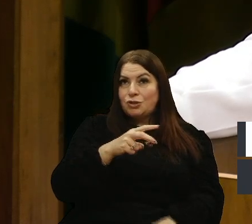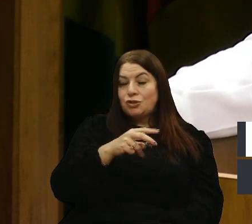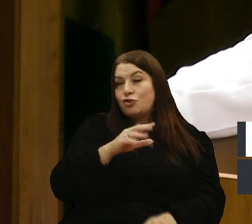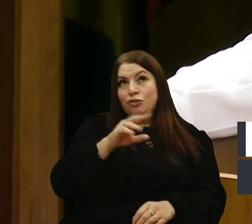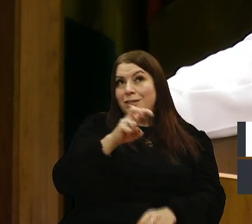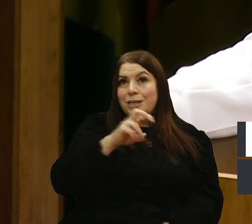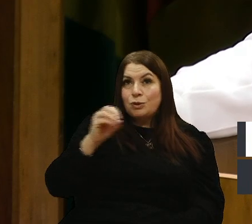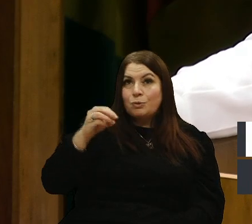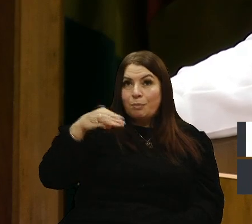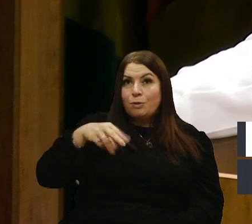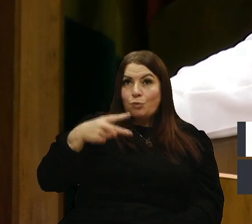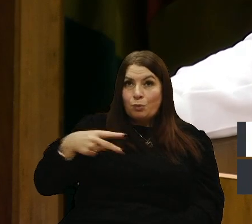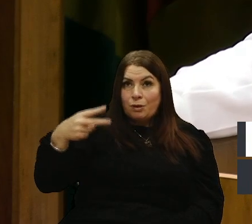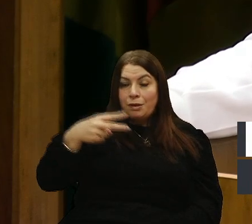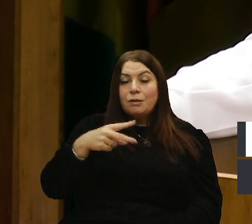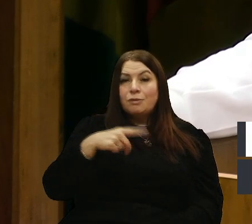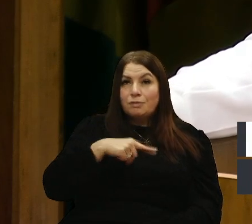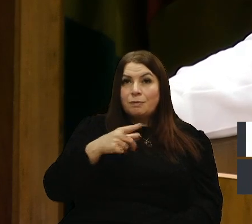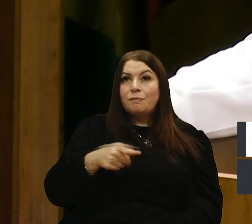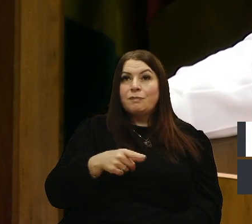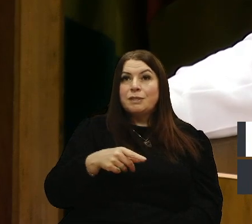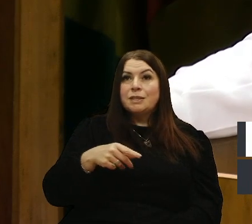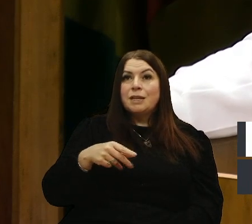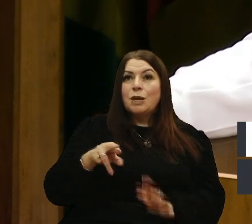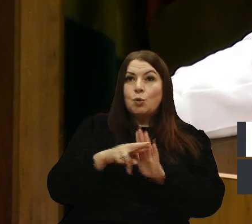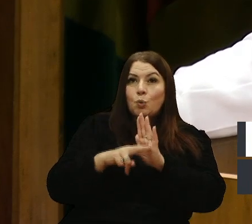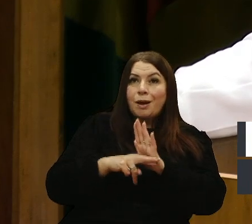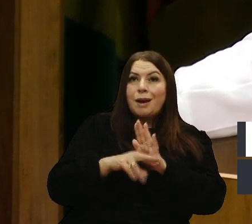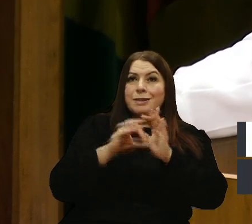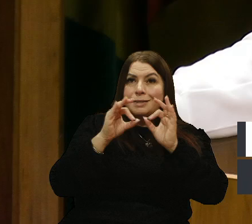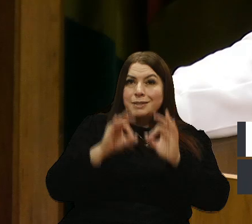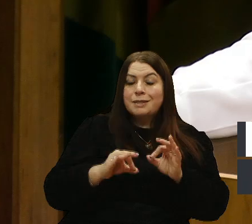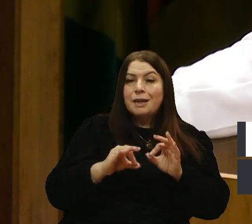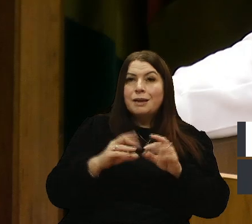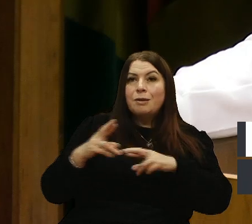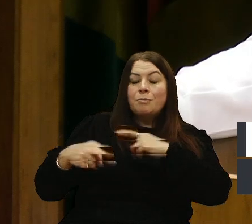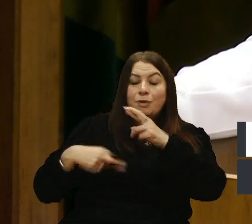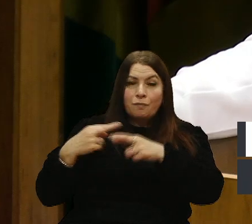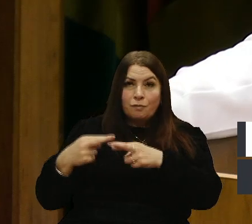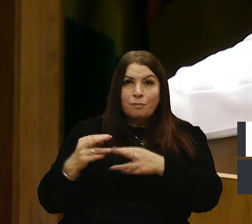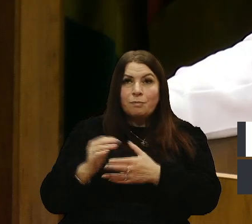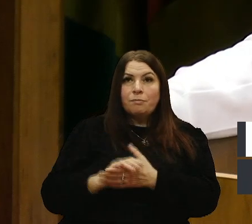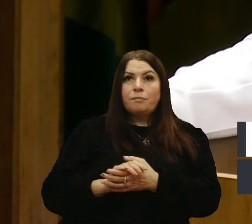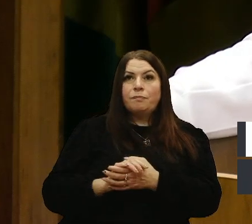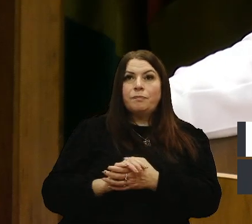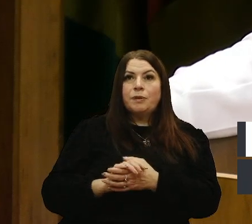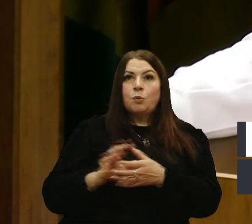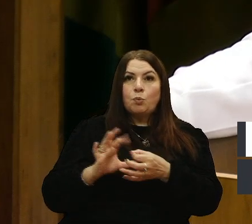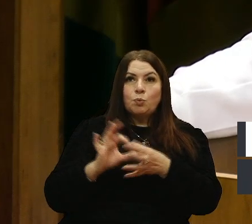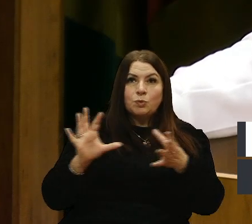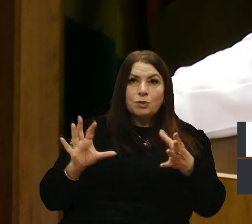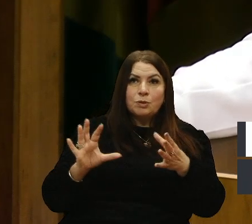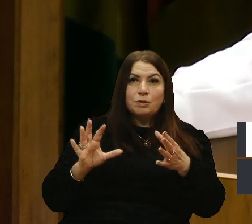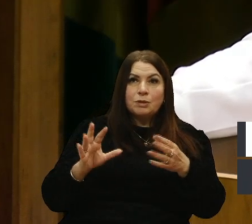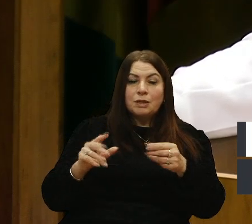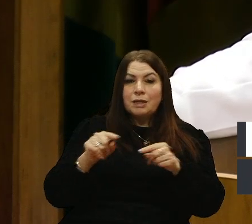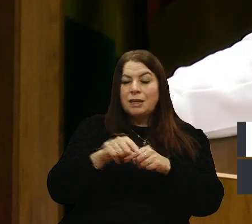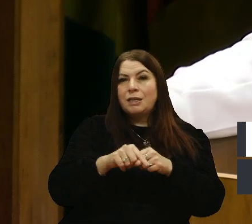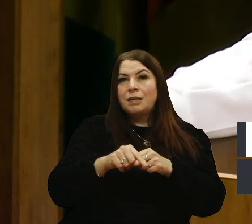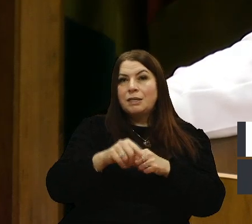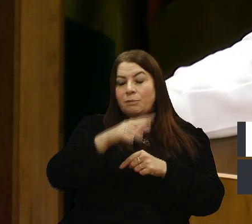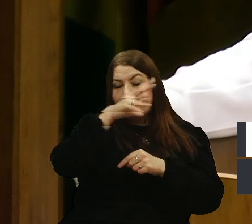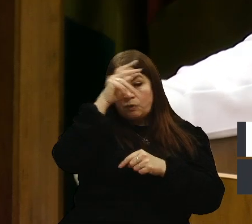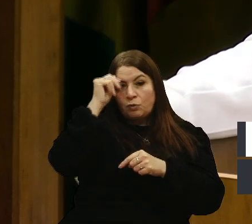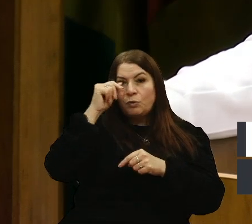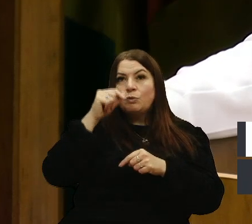metros quadrados, para você regularizar ela, para você reformá-la, com autorização no poder público, você tem que